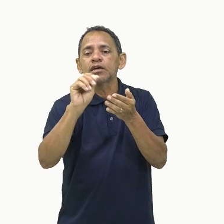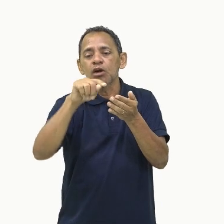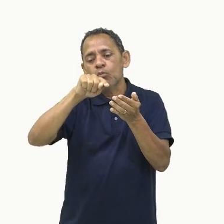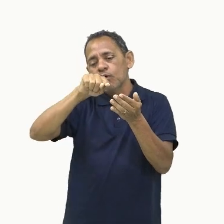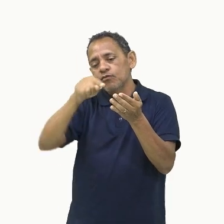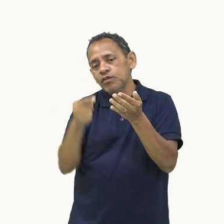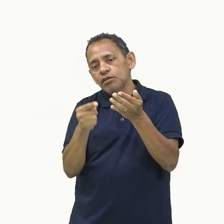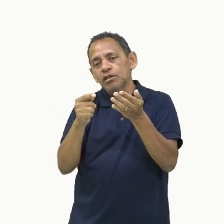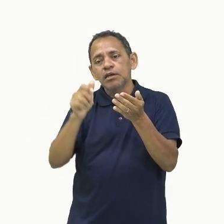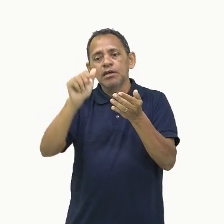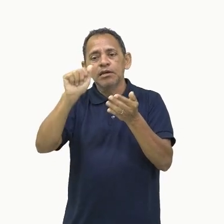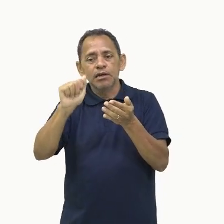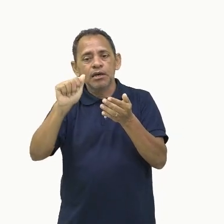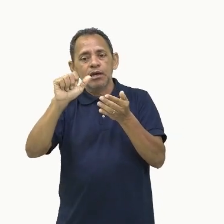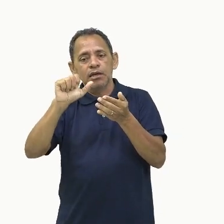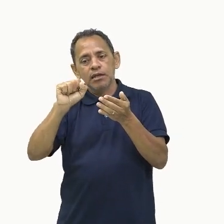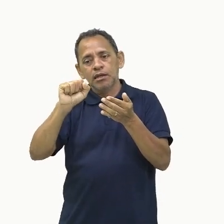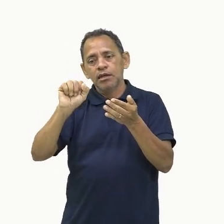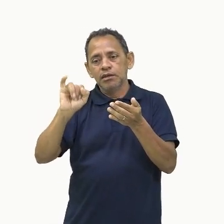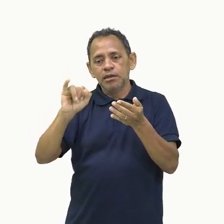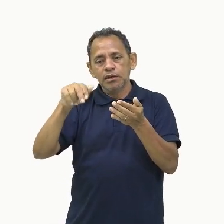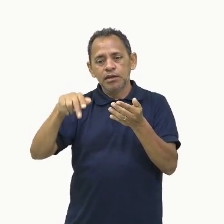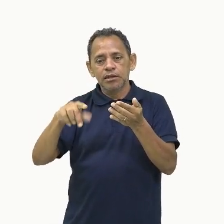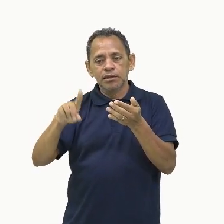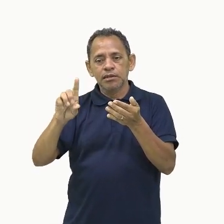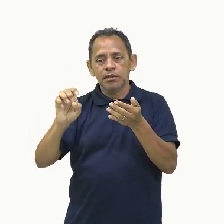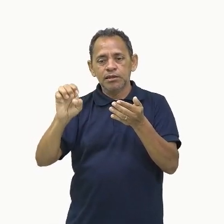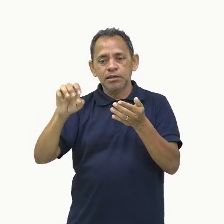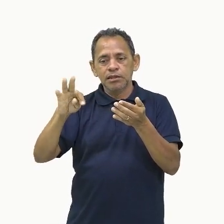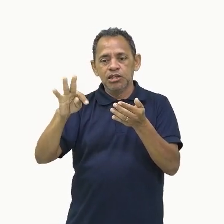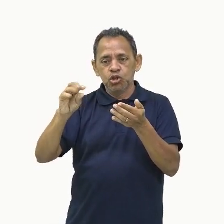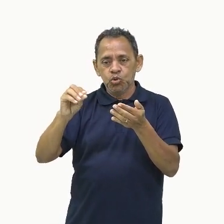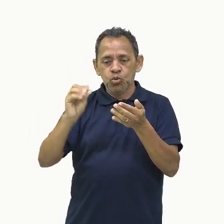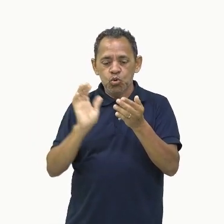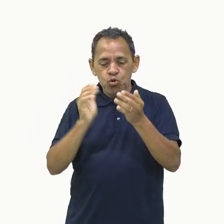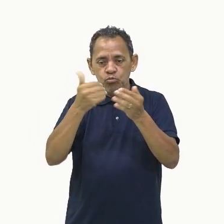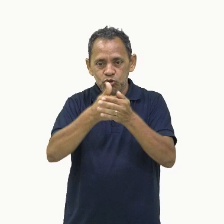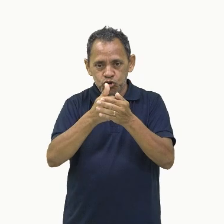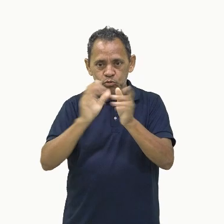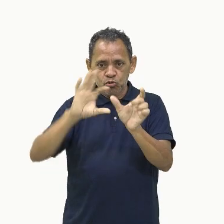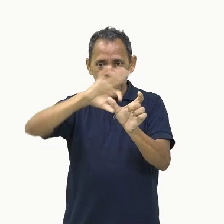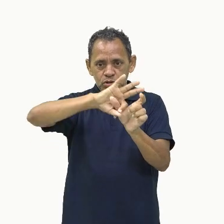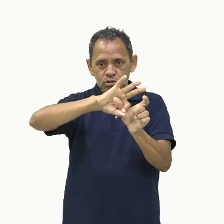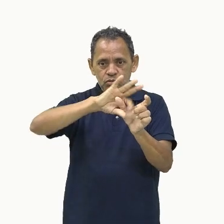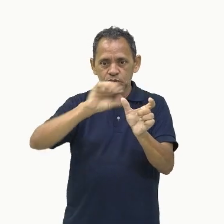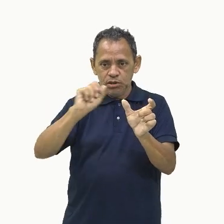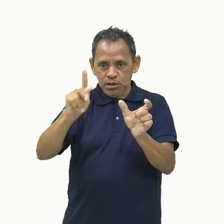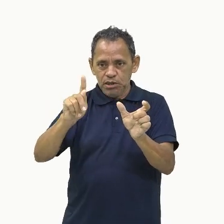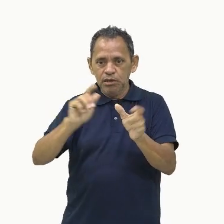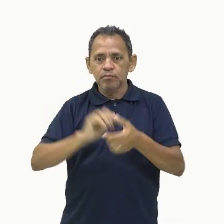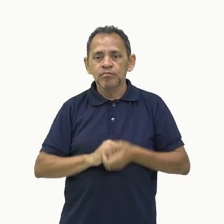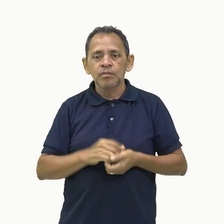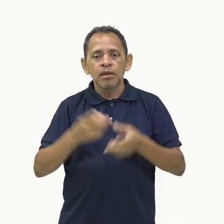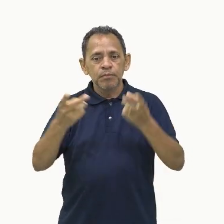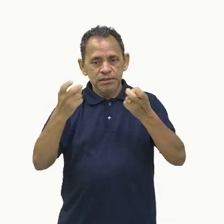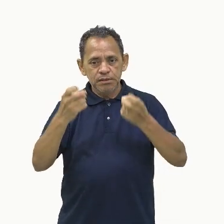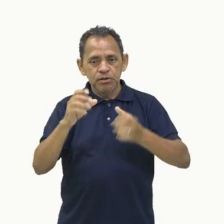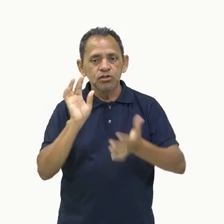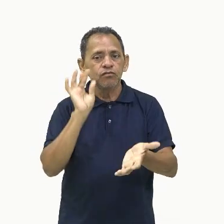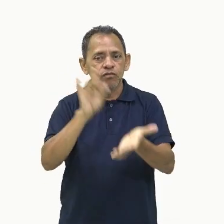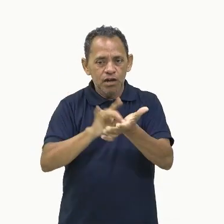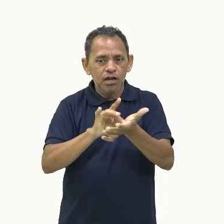assíndeto, né? Eu omiti conjunções aí. Então, percebam aí justamente